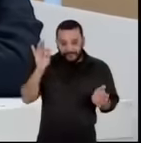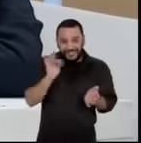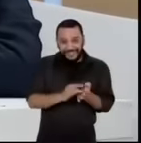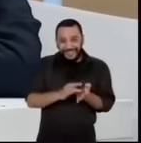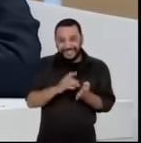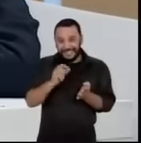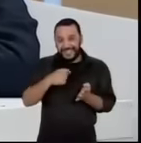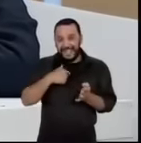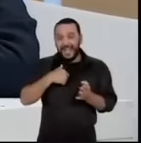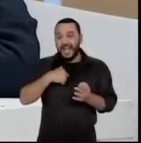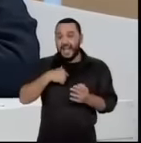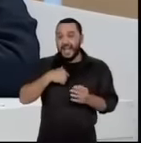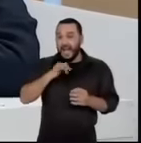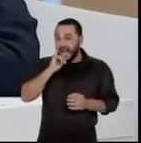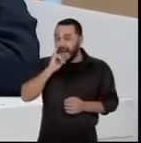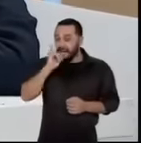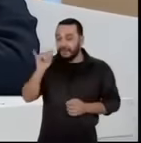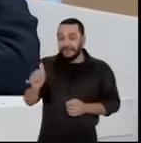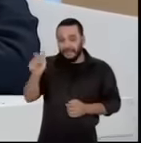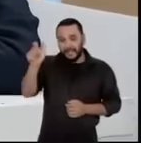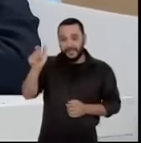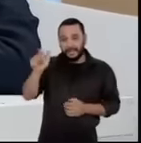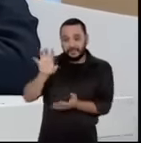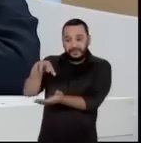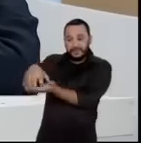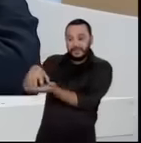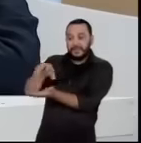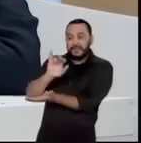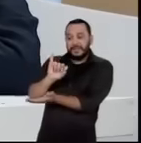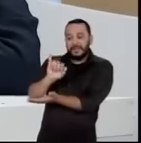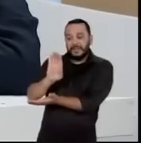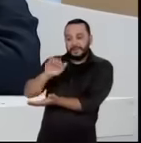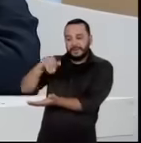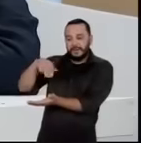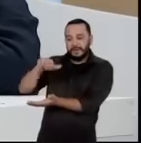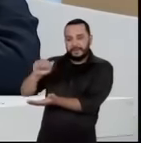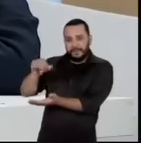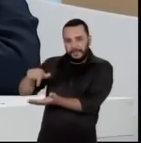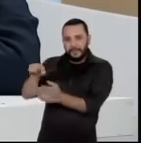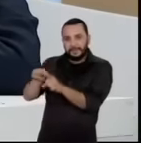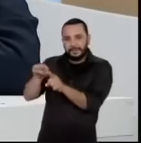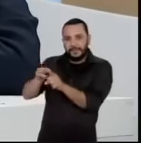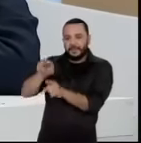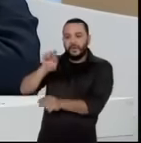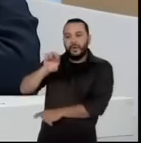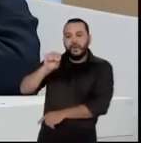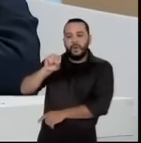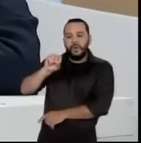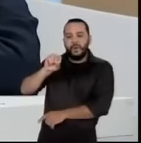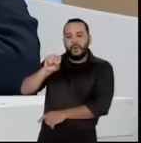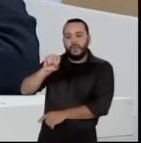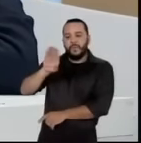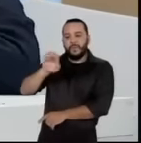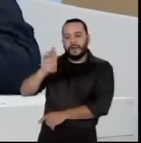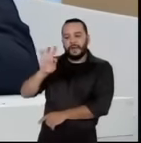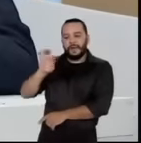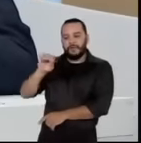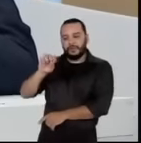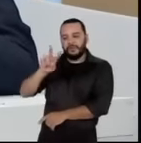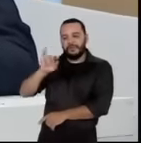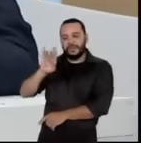Foi avisado ao IBAMA, né? E o Roberto Vitor Lacava e Silva, não sei se o senhor conhece, gerente